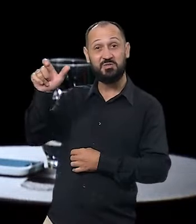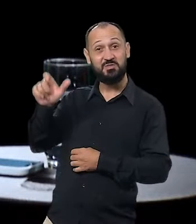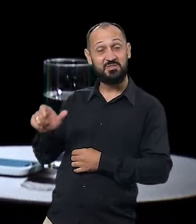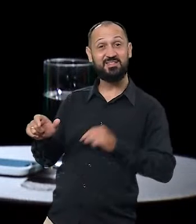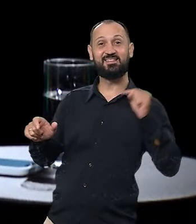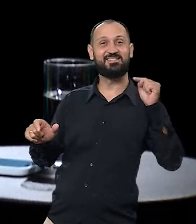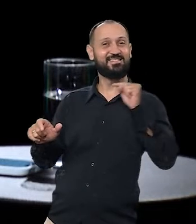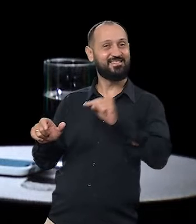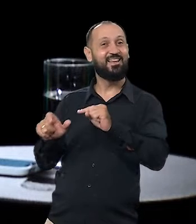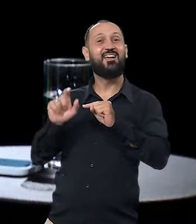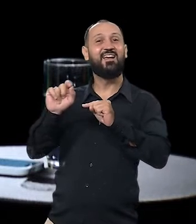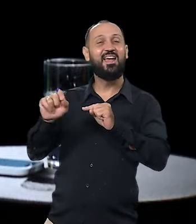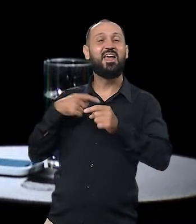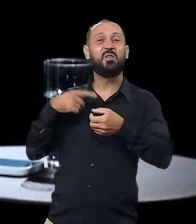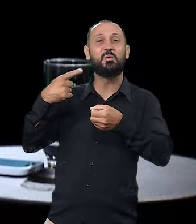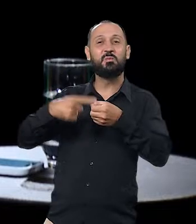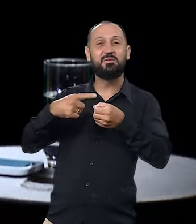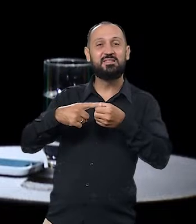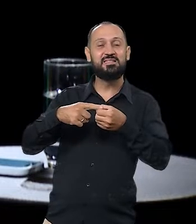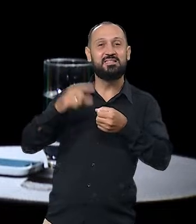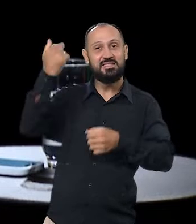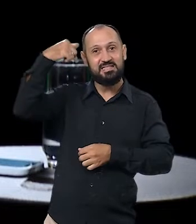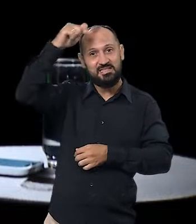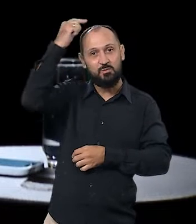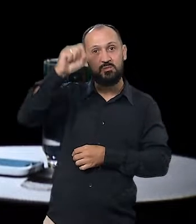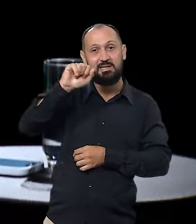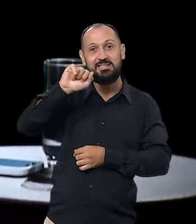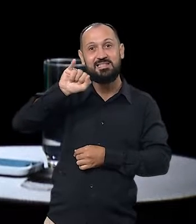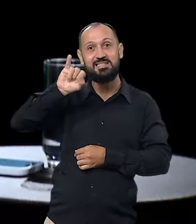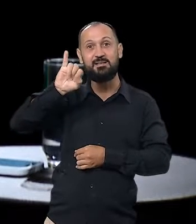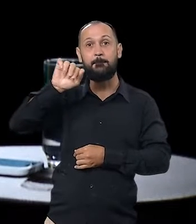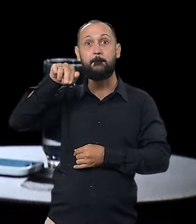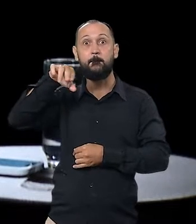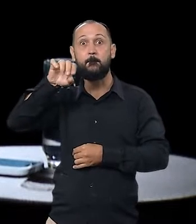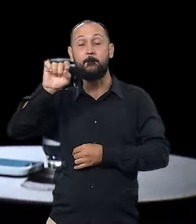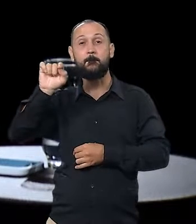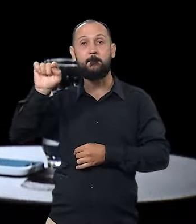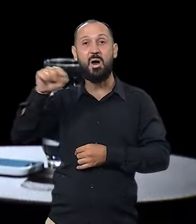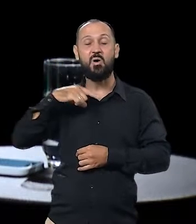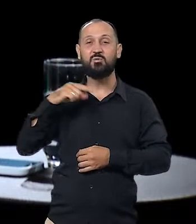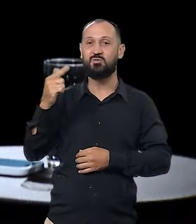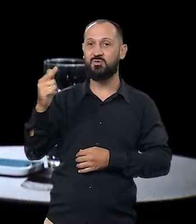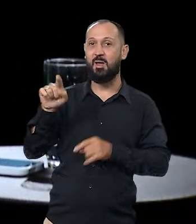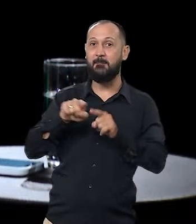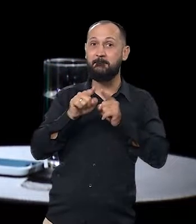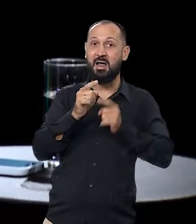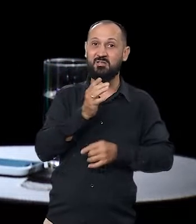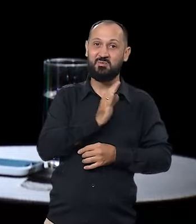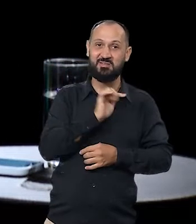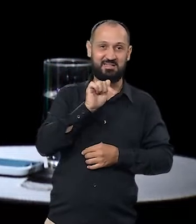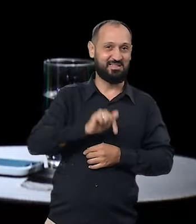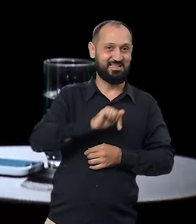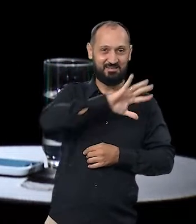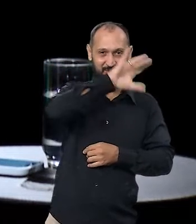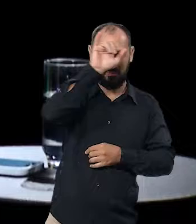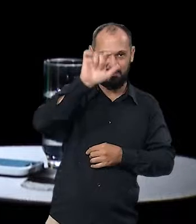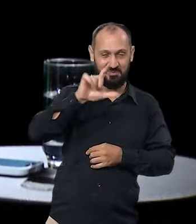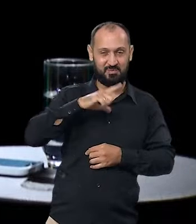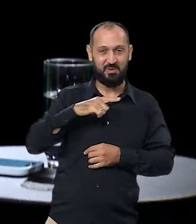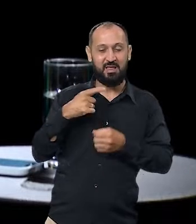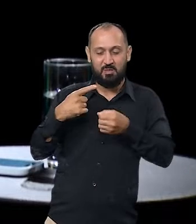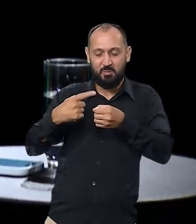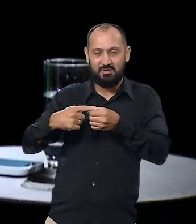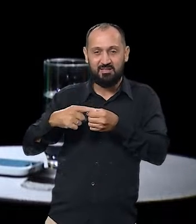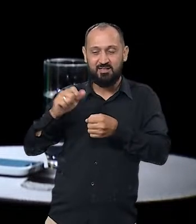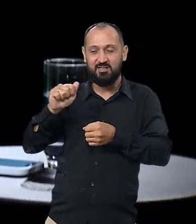nosso personagem de hoje é de São Simão, Goiás, mas o coração é do Mato Grosso do Sul. Menino